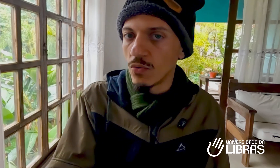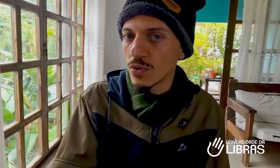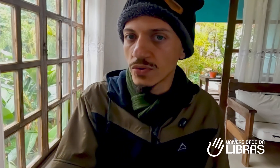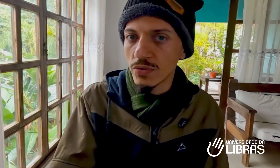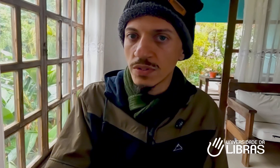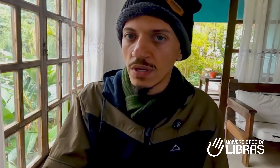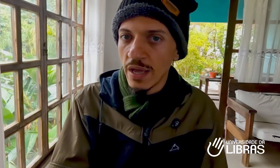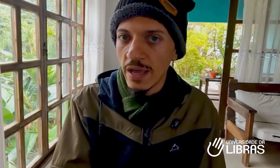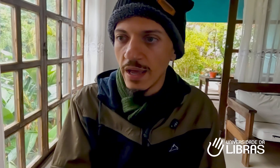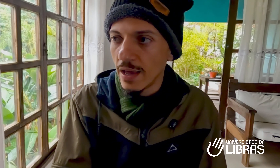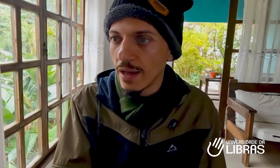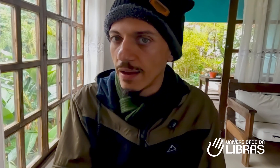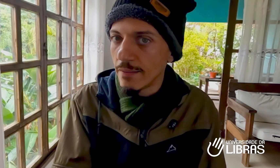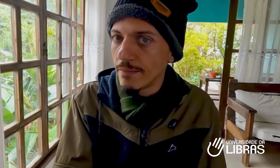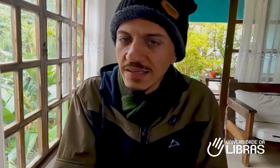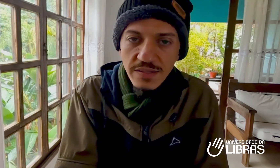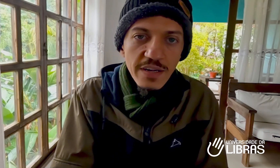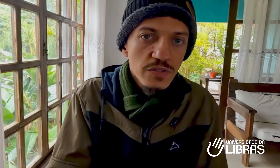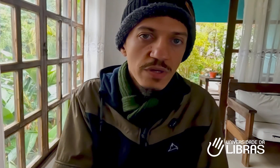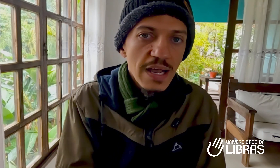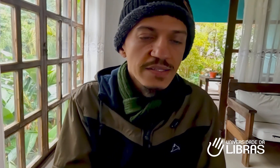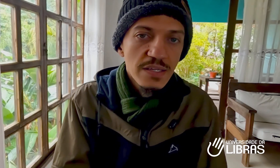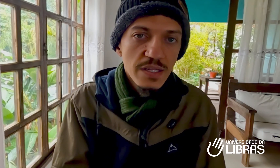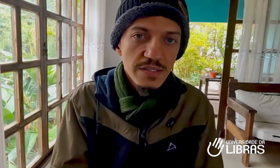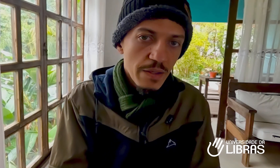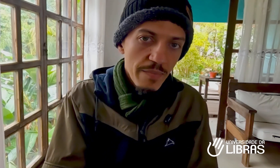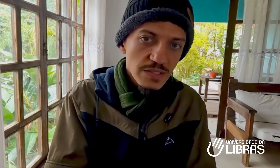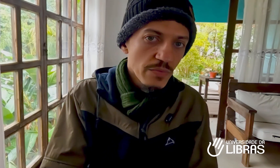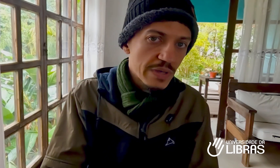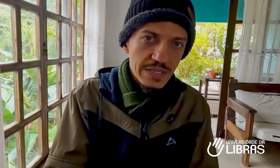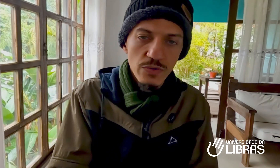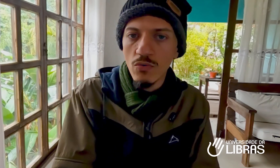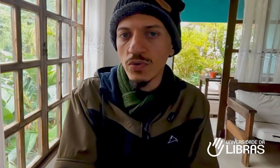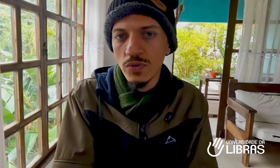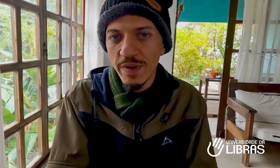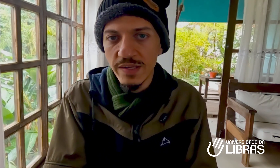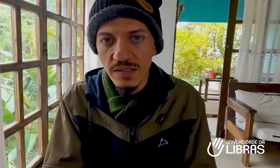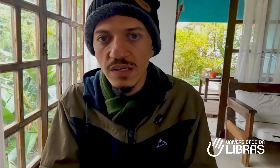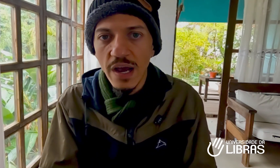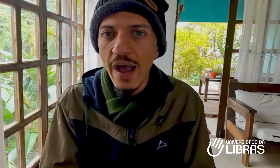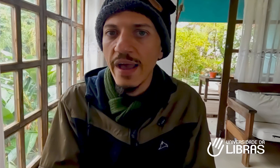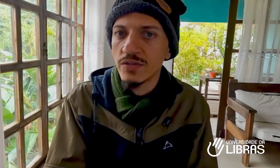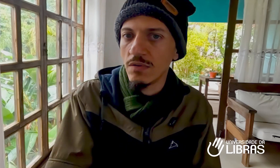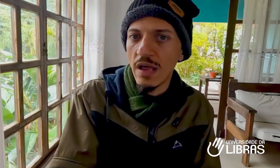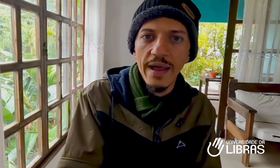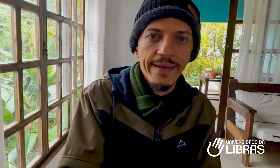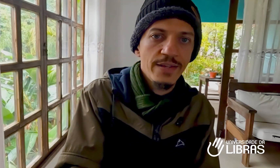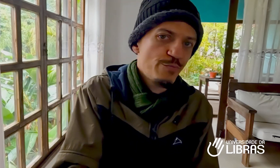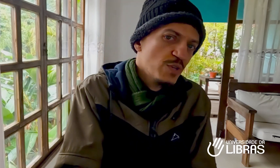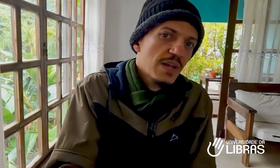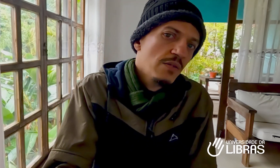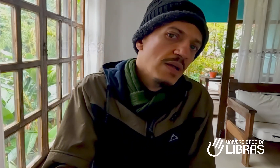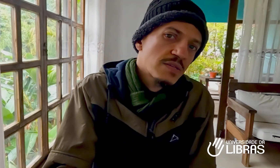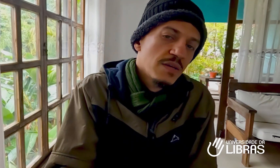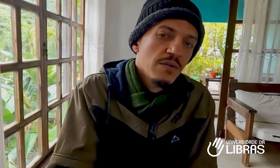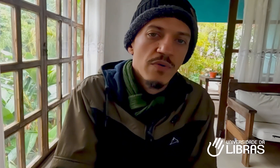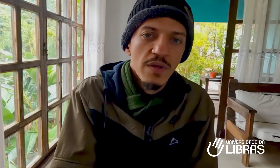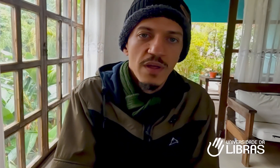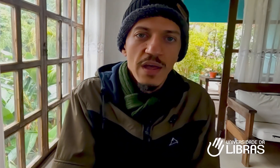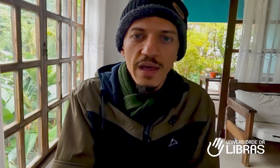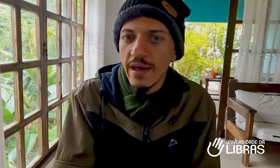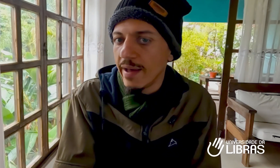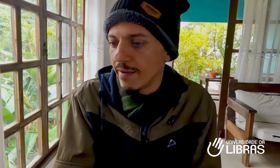pelos cursos mais tradicionais que existem, mesmo que sejam cursos presenciais, online, de